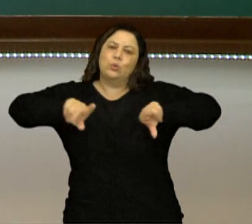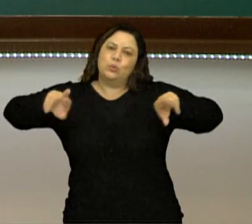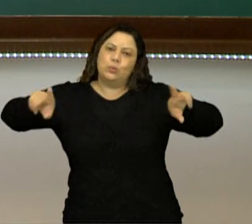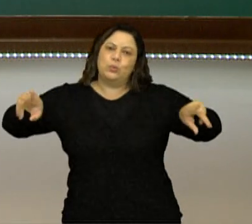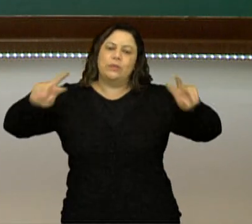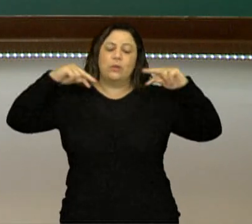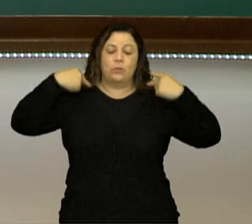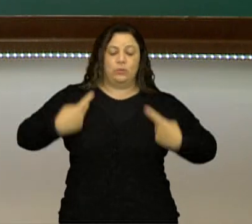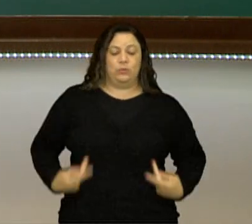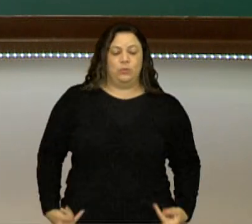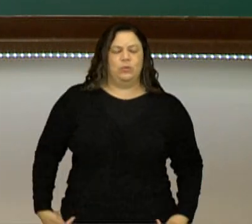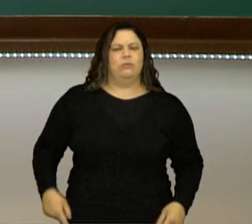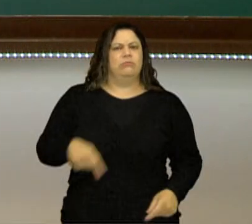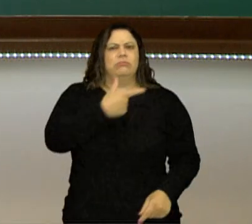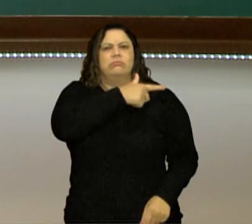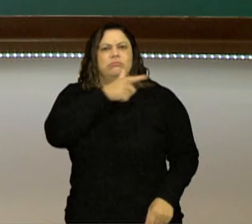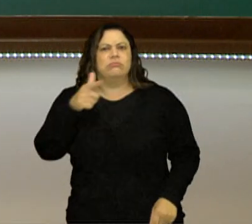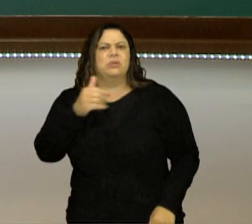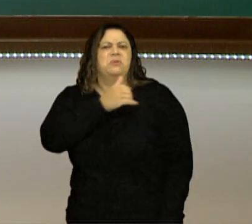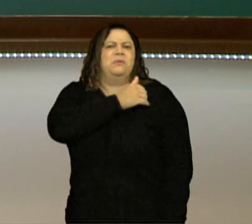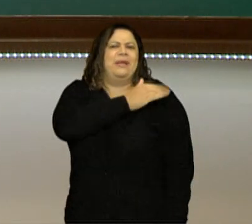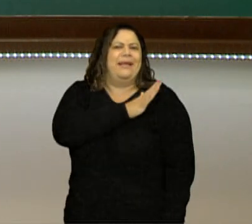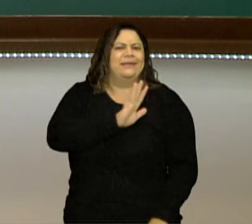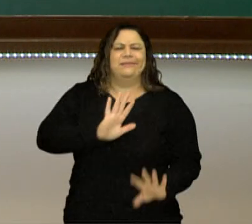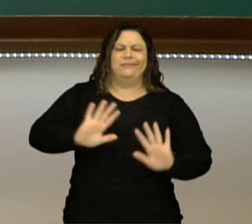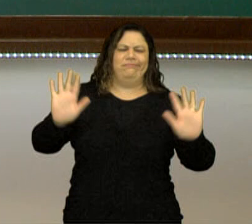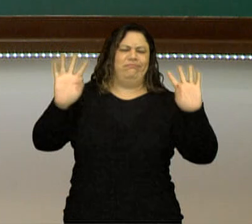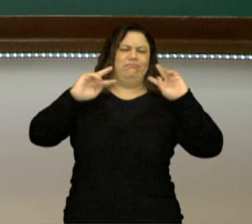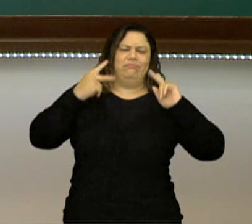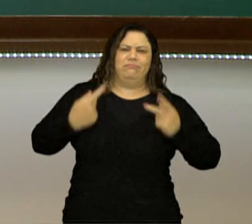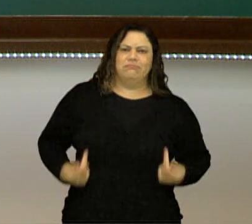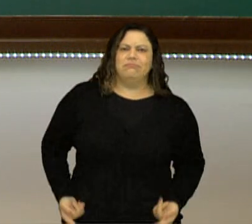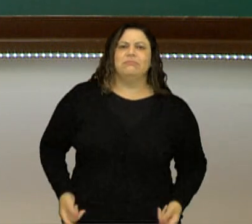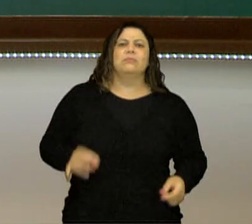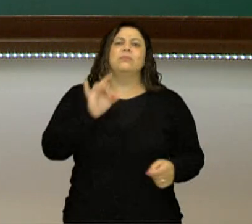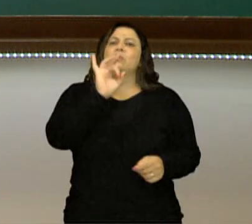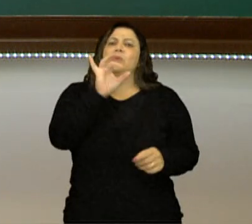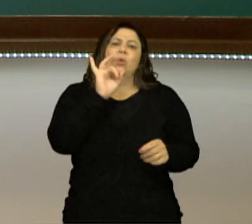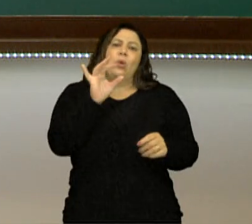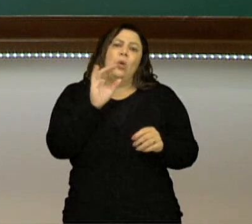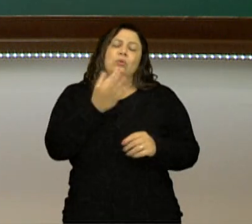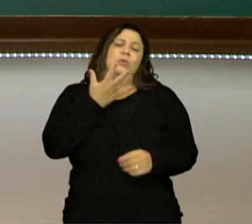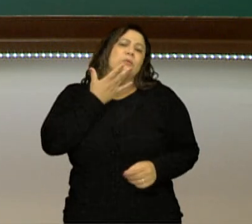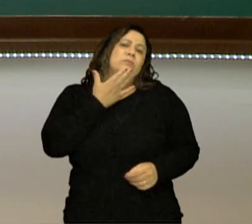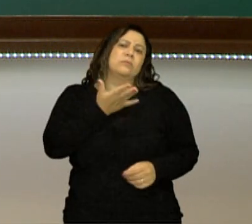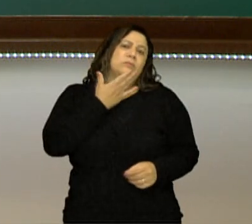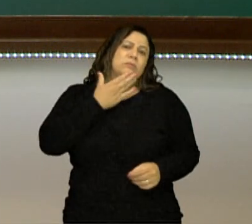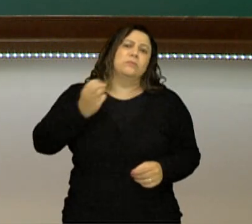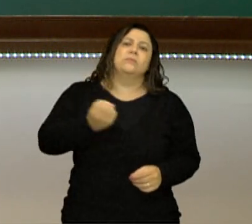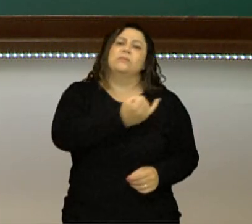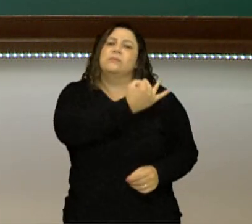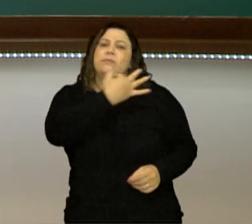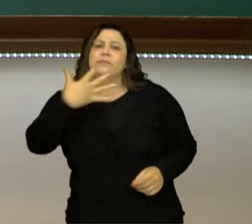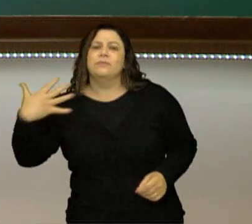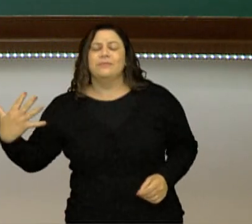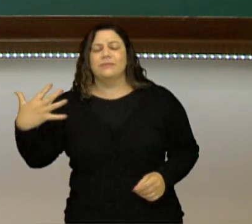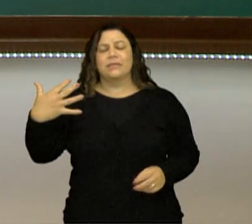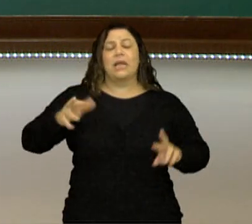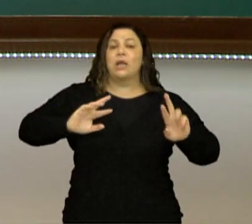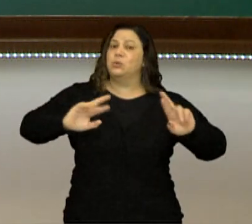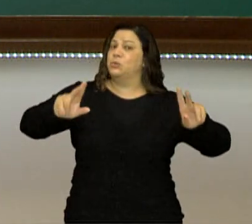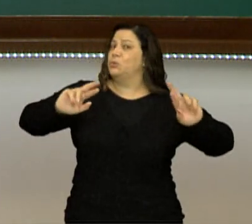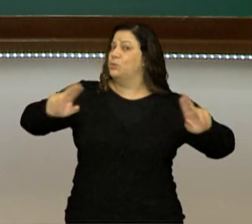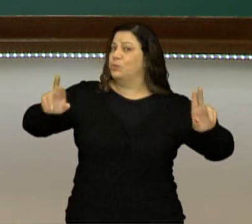não existe assim um racismo entre um ser humano, por quê? Porque nós temos simplesmente tonalidades e quantidades diferentes de